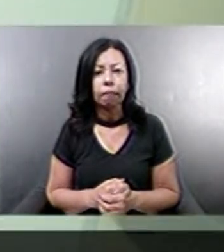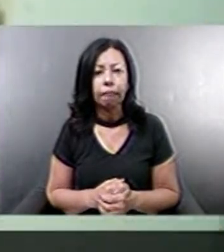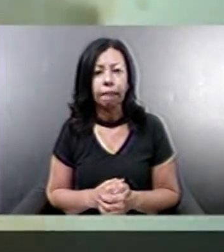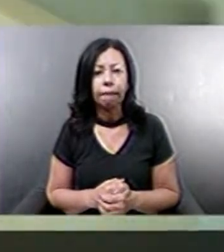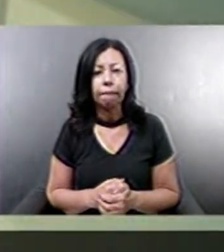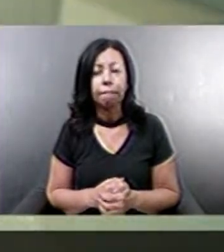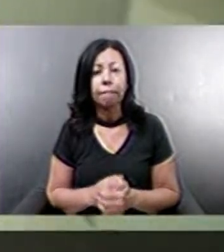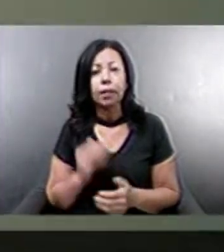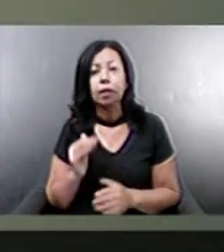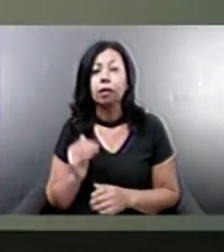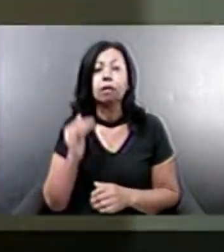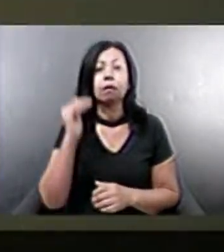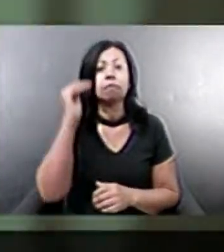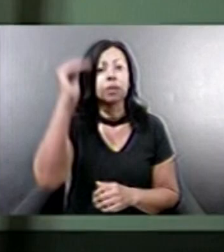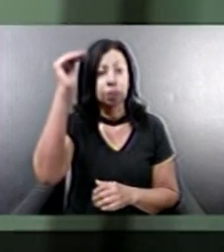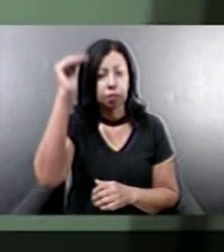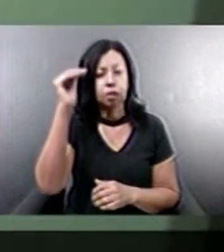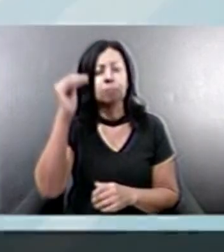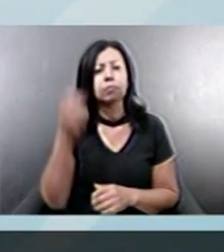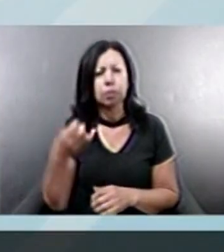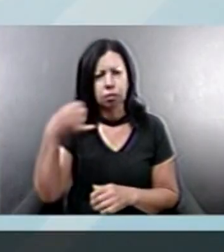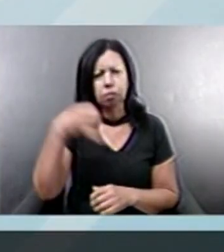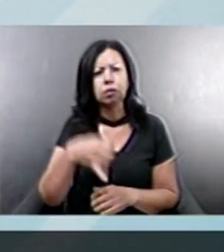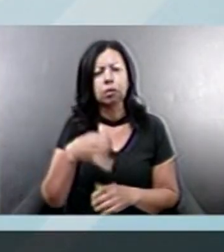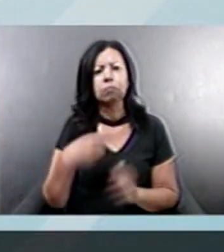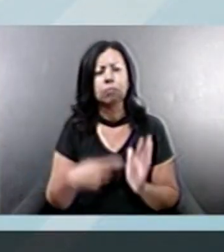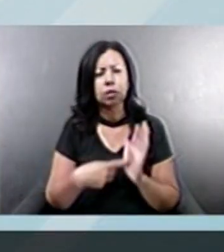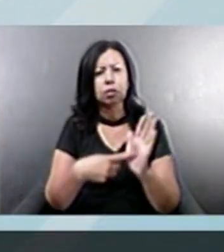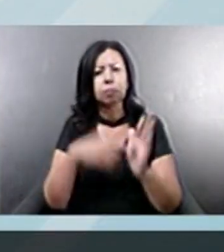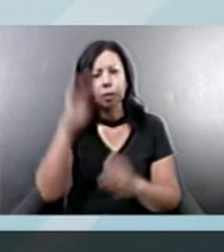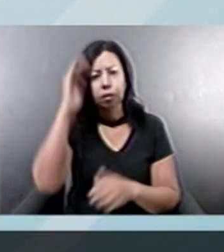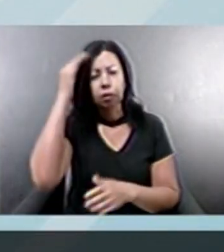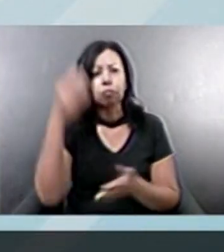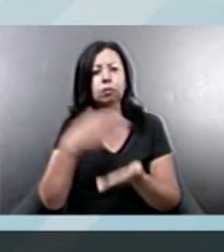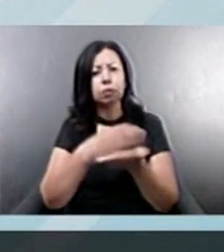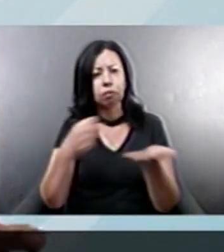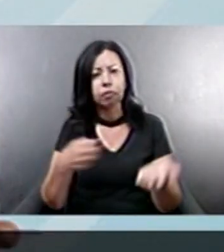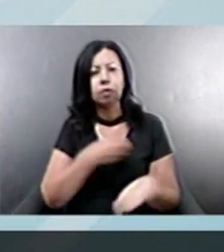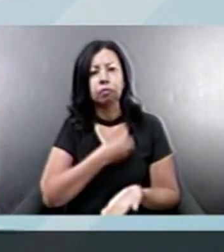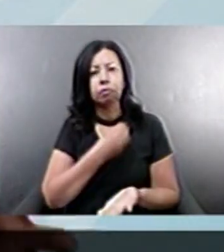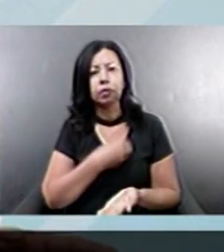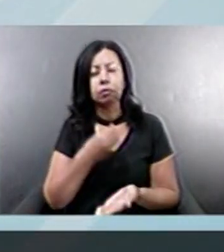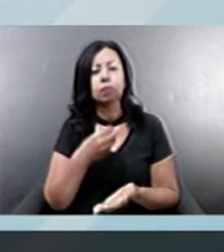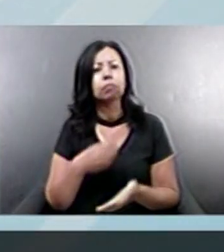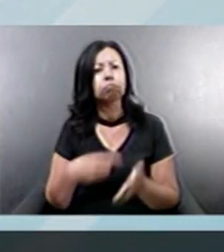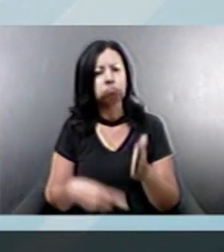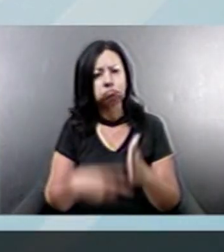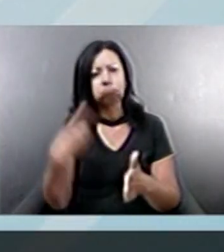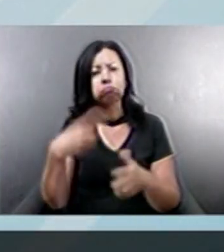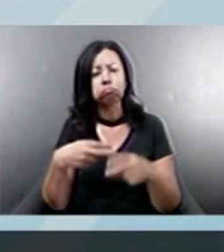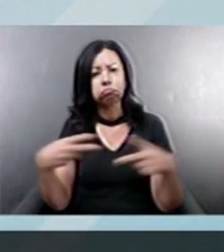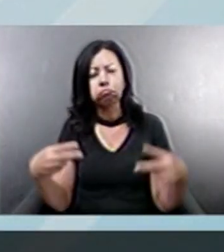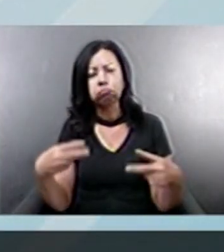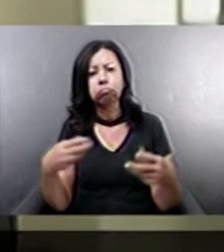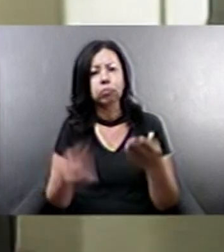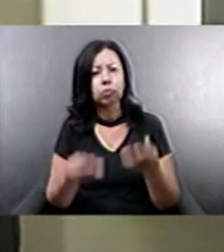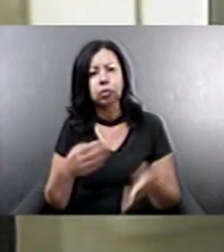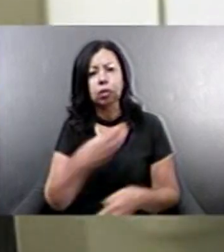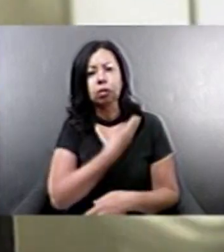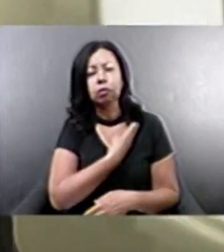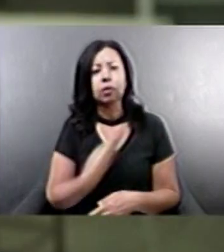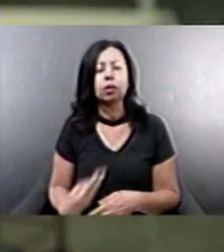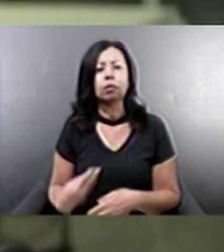Nós avançamos significativamente. E eu entendo que salvar vidas é a prioridade número 1 de qualquer governante serve.